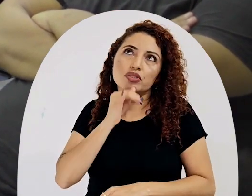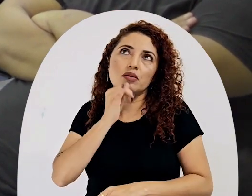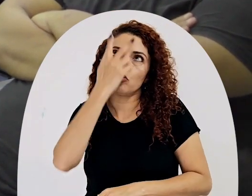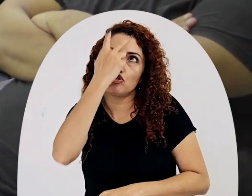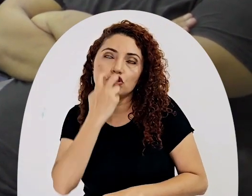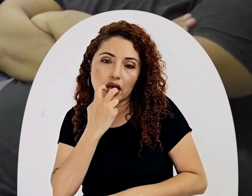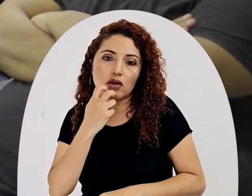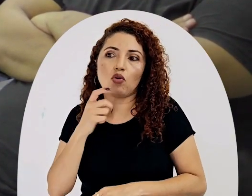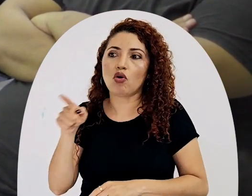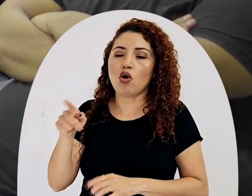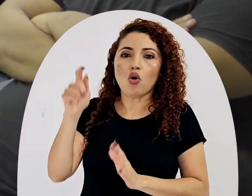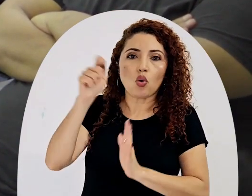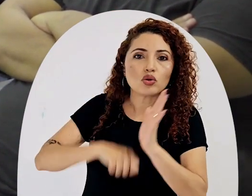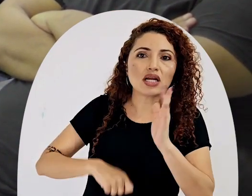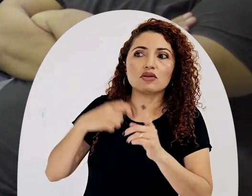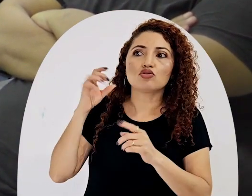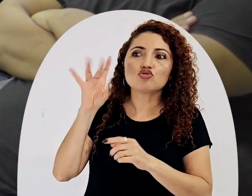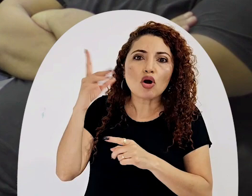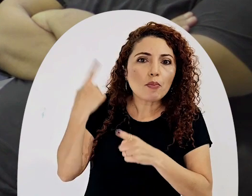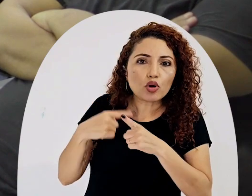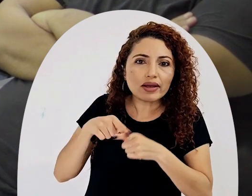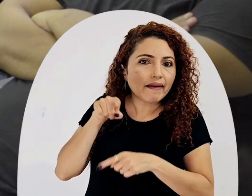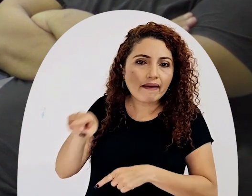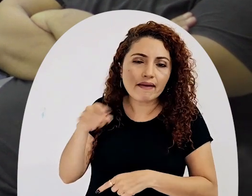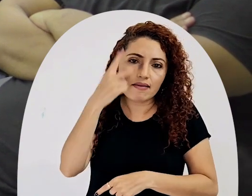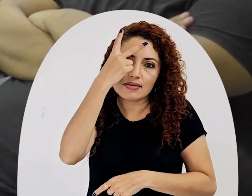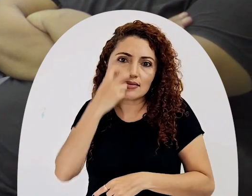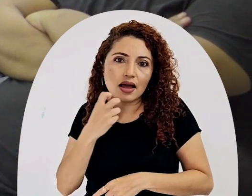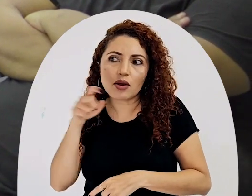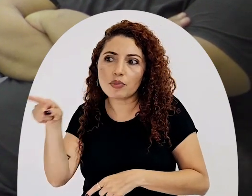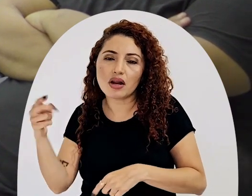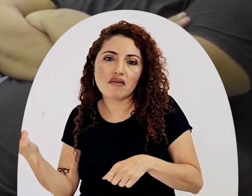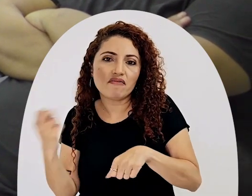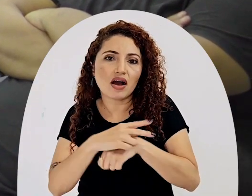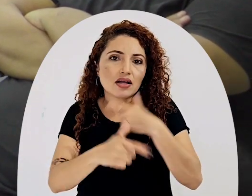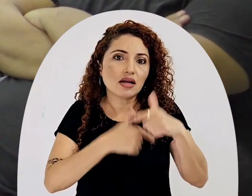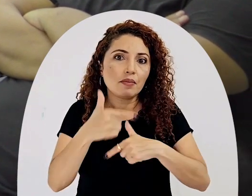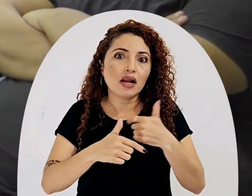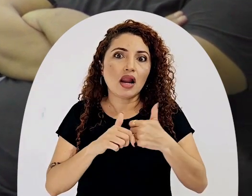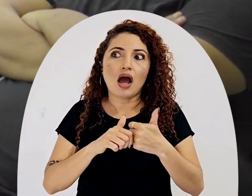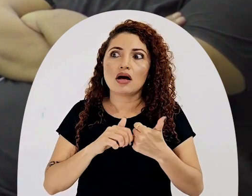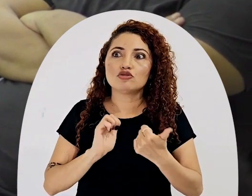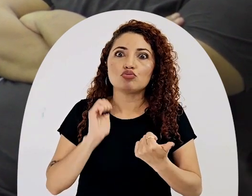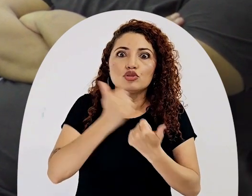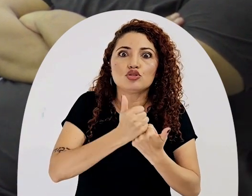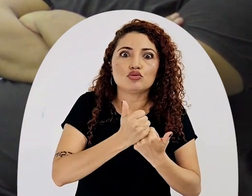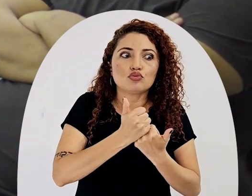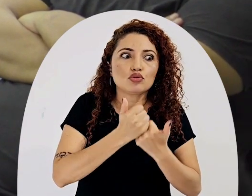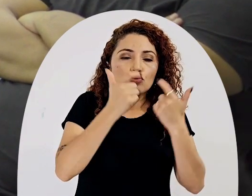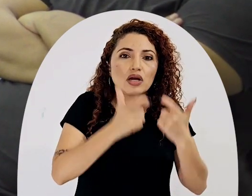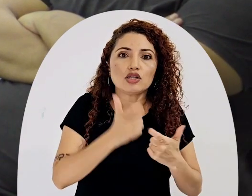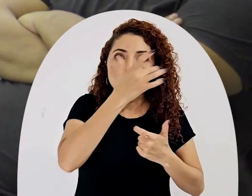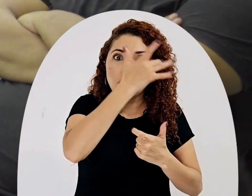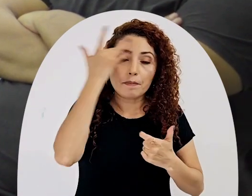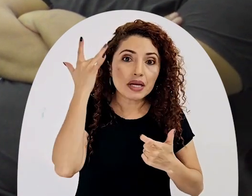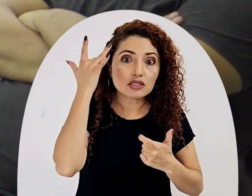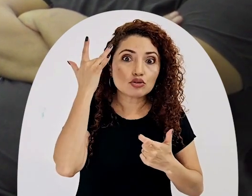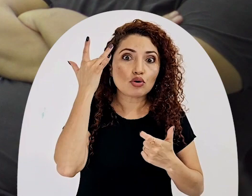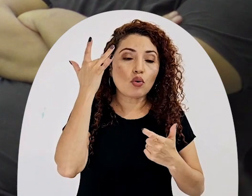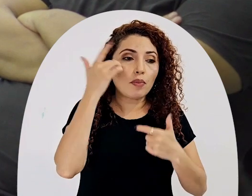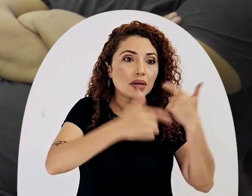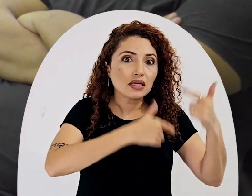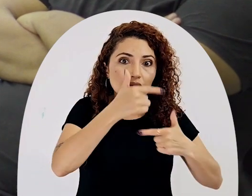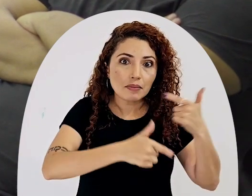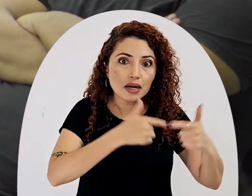exemplo, só porque ele é deficiente visual para ficar ocupando o lugar de uma pessoa que realmente precisa trabalhar e que tem capacidade para isso,